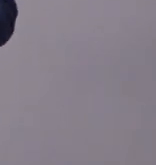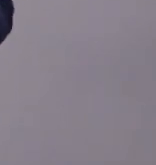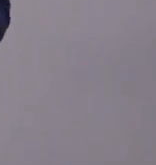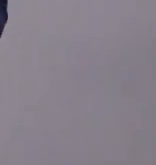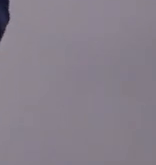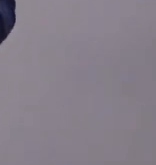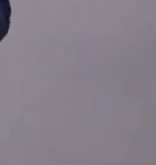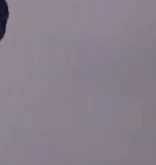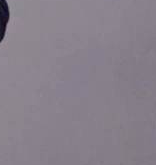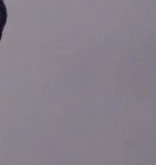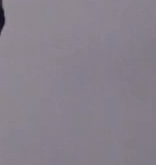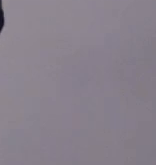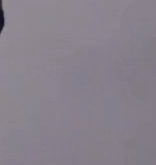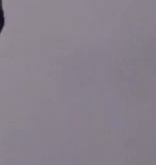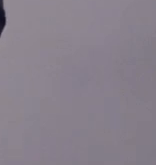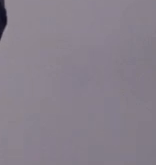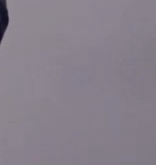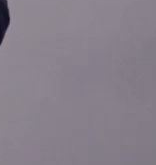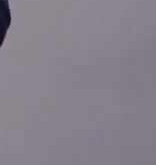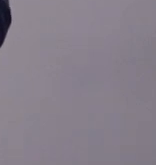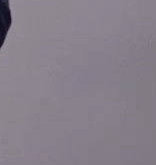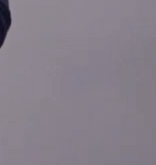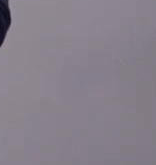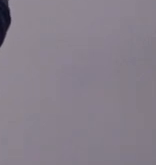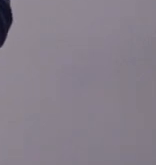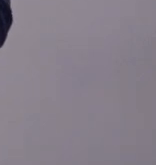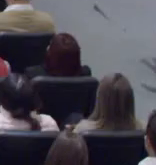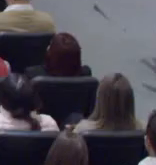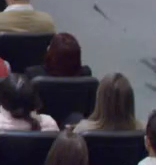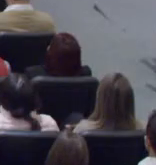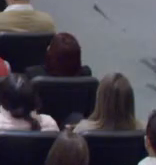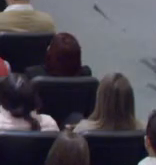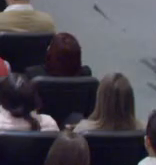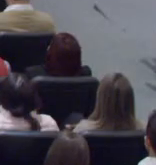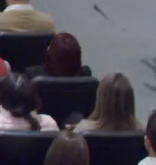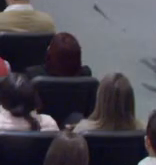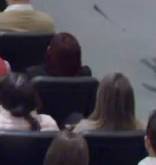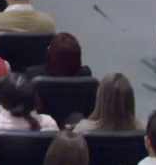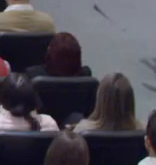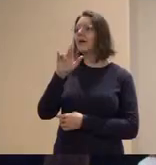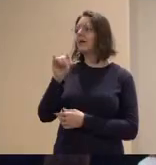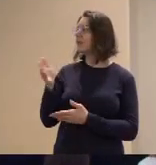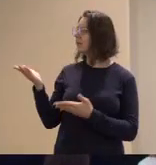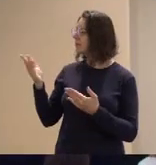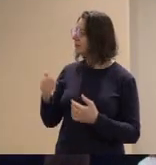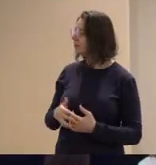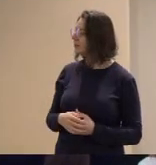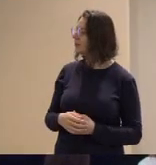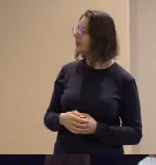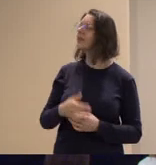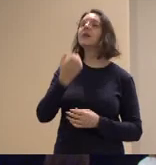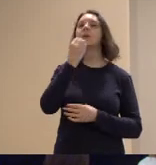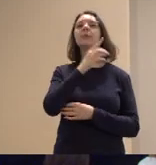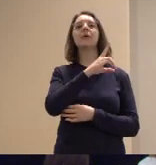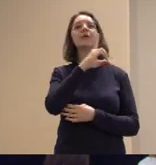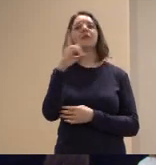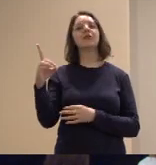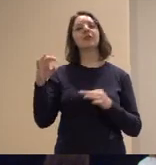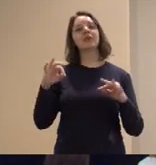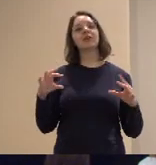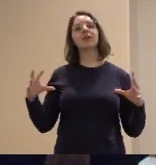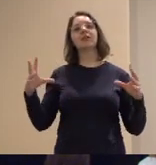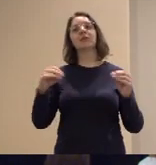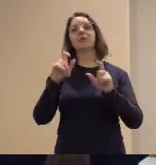Gestores Municipais de Assistência Social, senhora Maria Cláudia Goulart. Bom dia a todos e todas, todas as pessoas